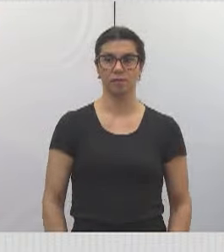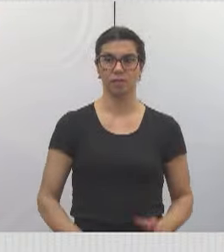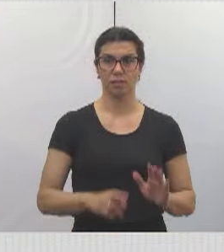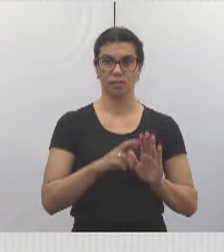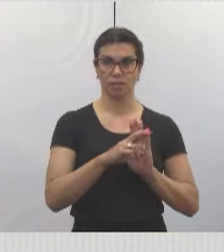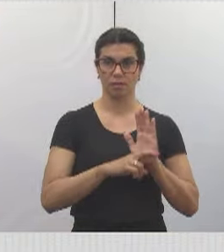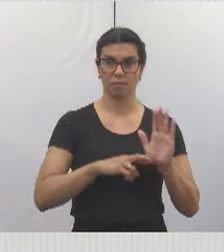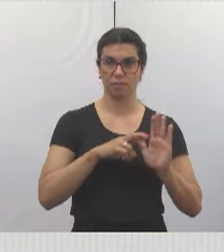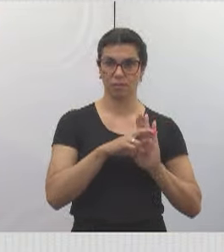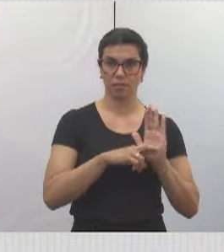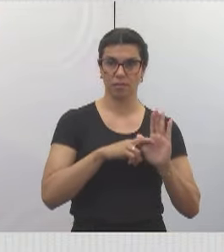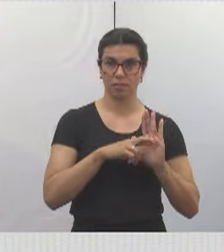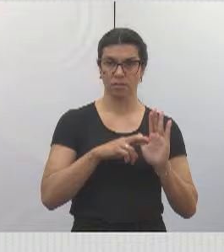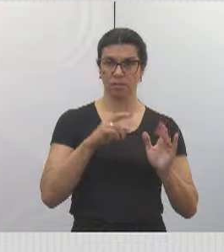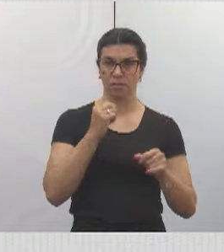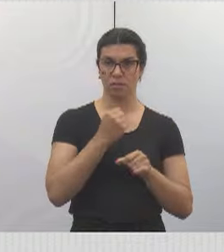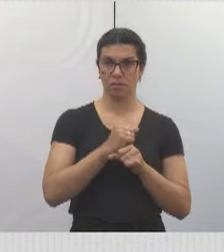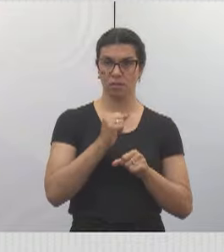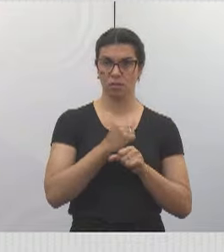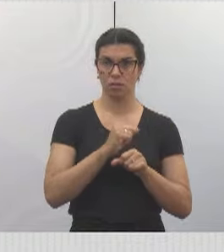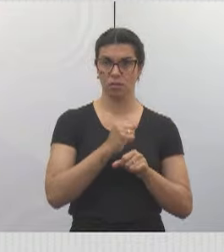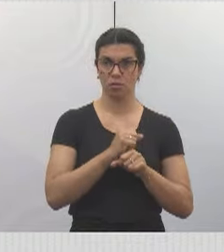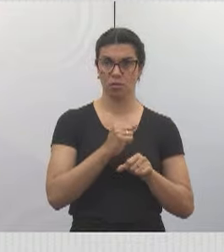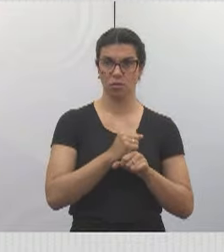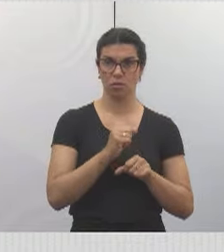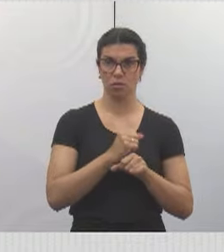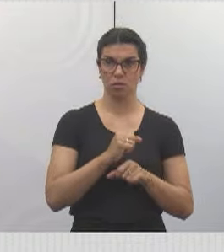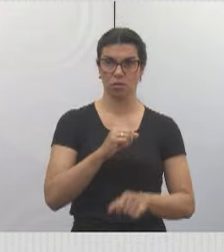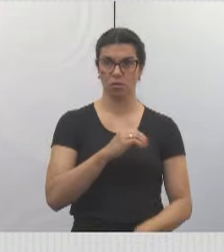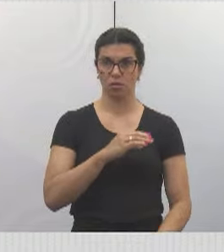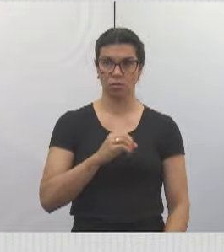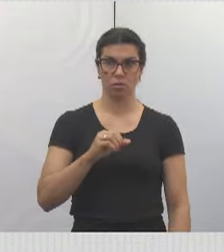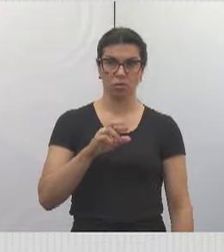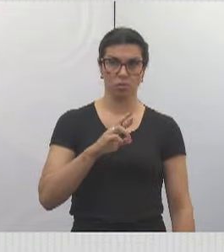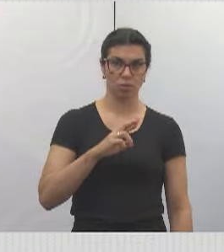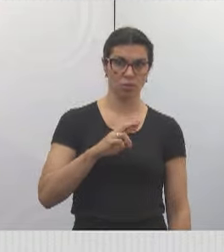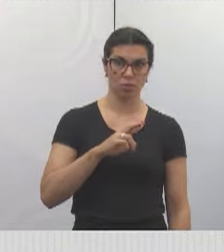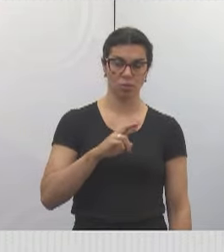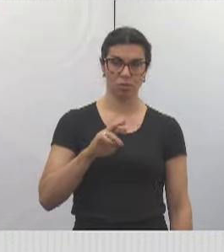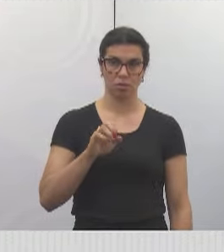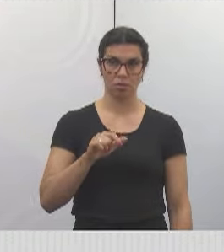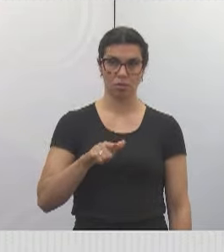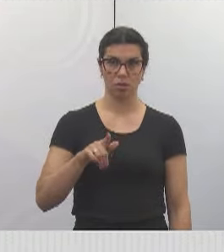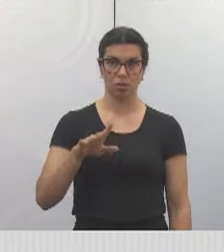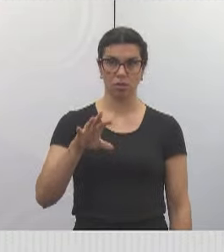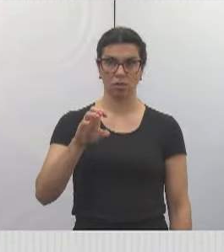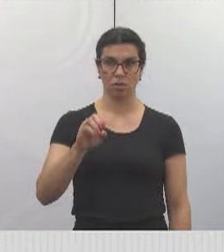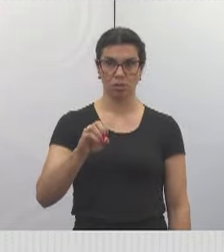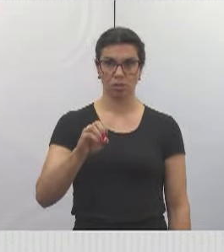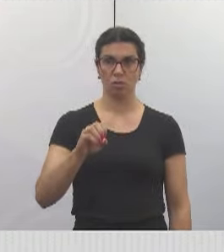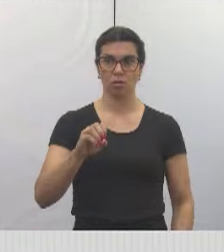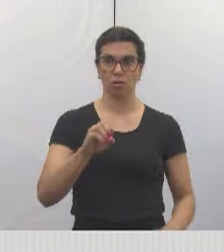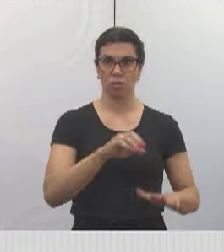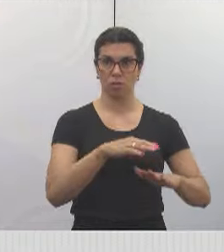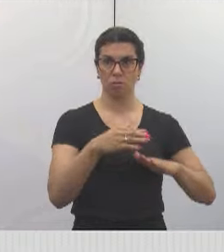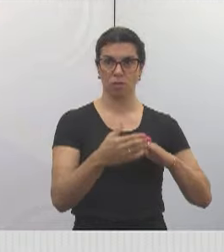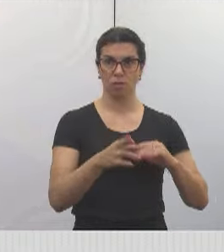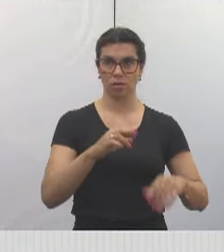Fiscalizando as obras do córrego do Tanquinho, no bairro Rio Abaixo.